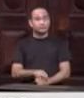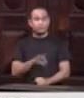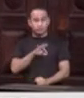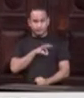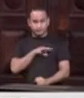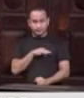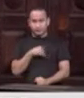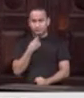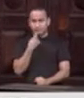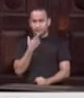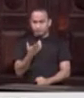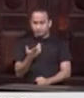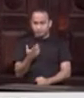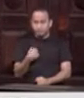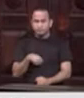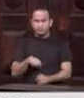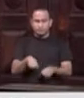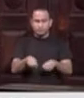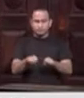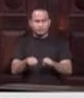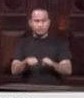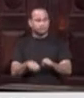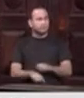policiais militares motorizados